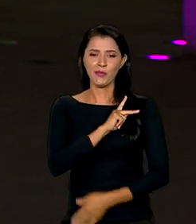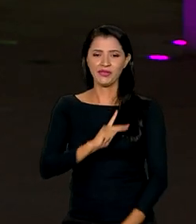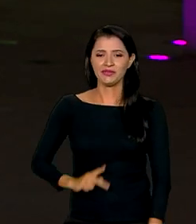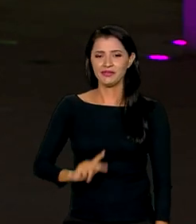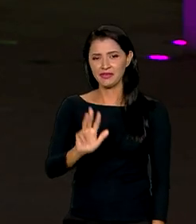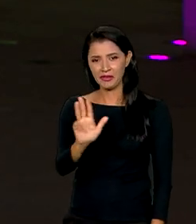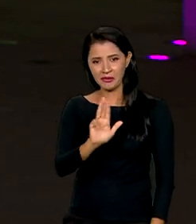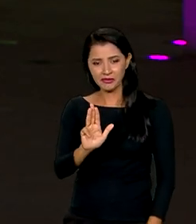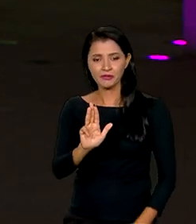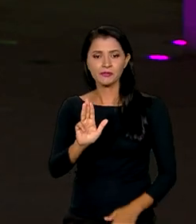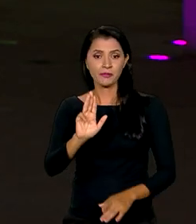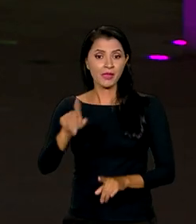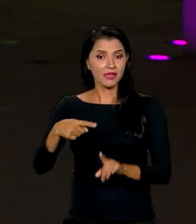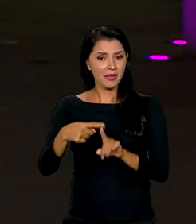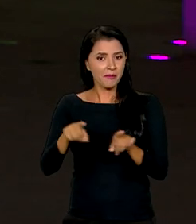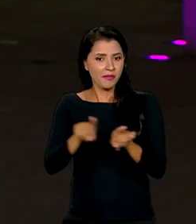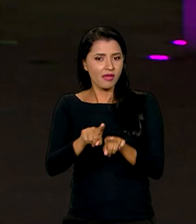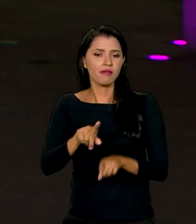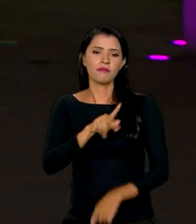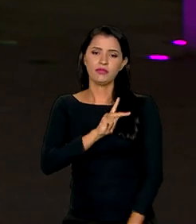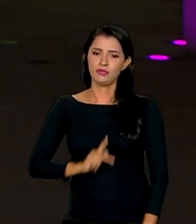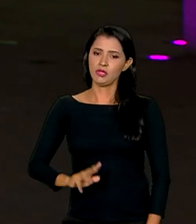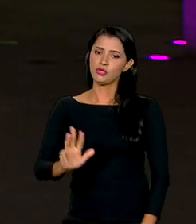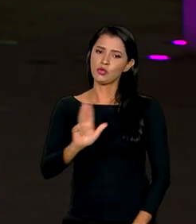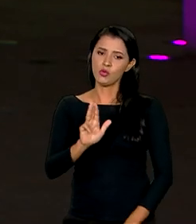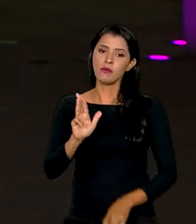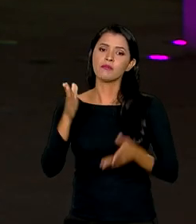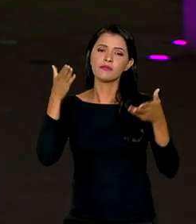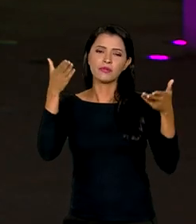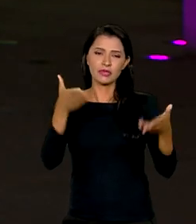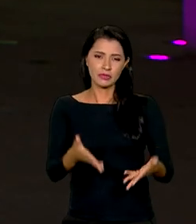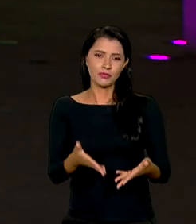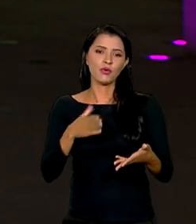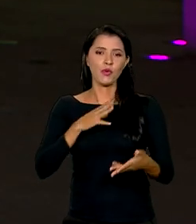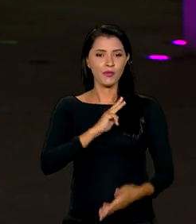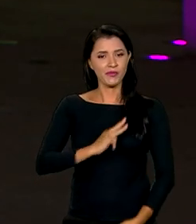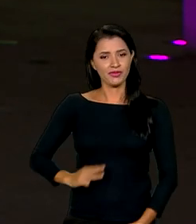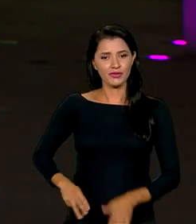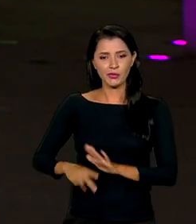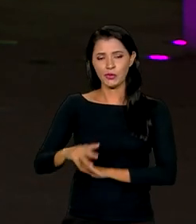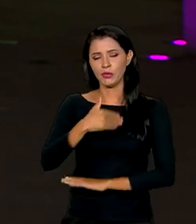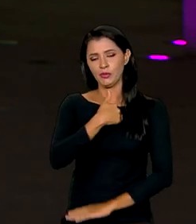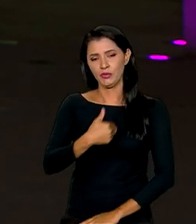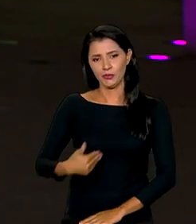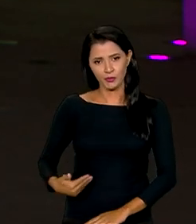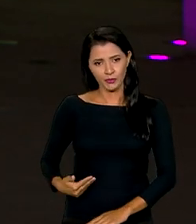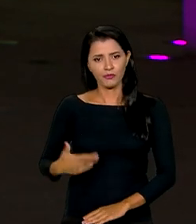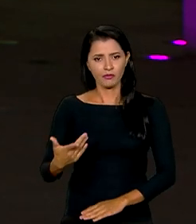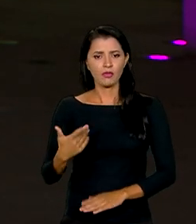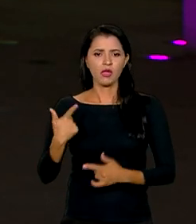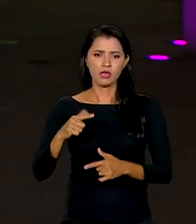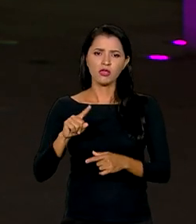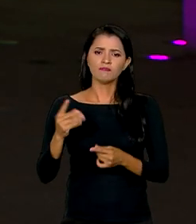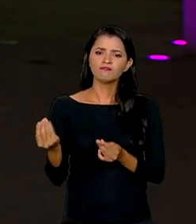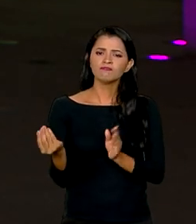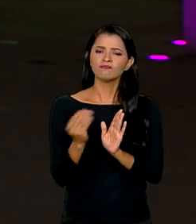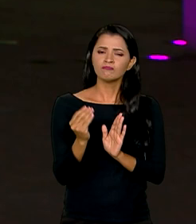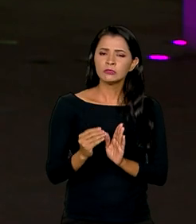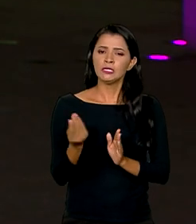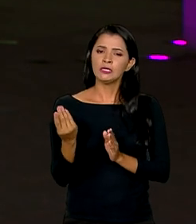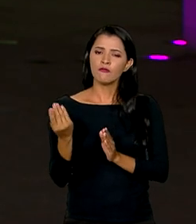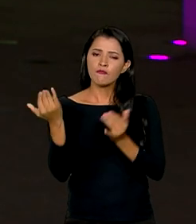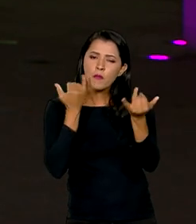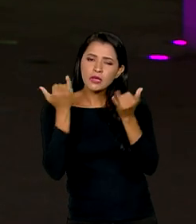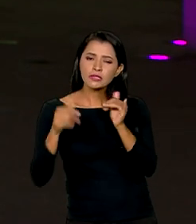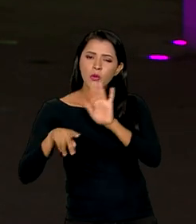República. Além do presidente Lula, participaram também ministros do governo que atualizaram e